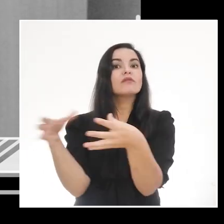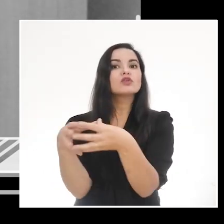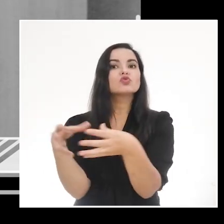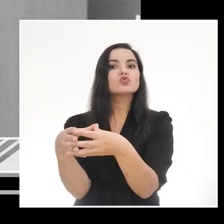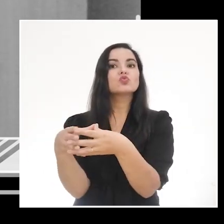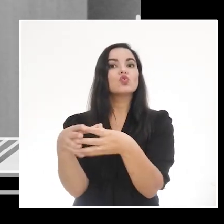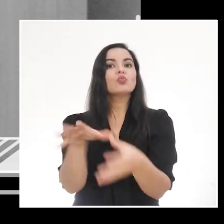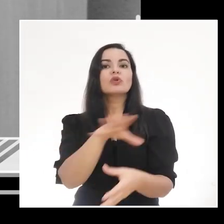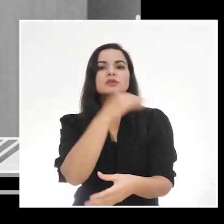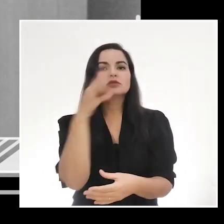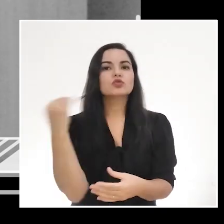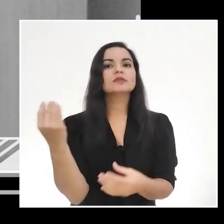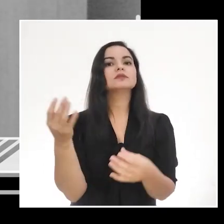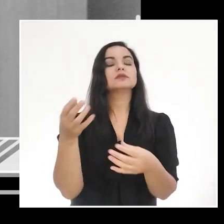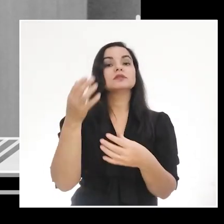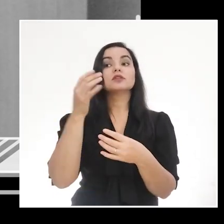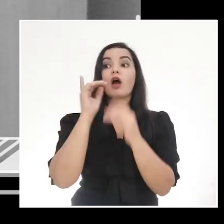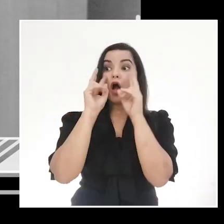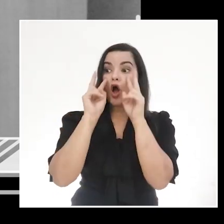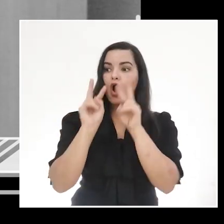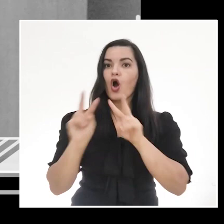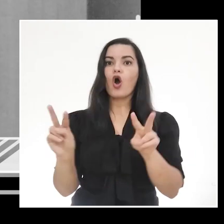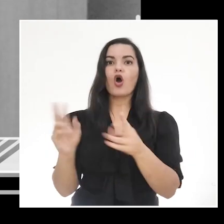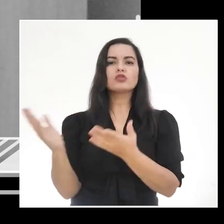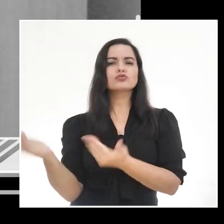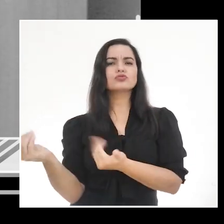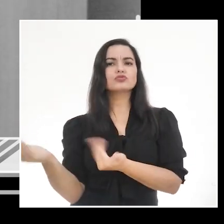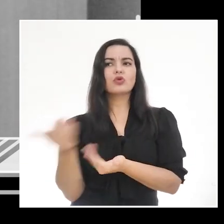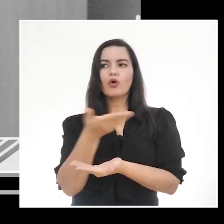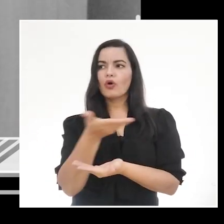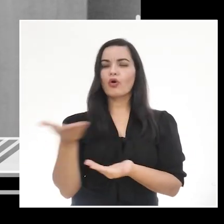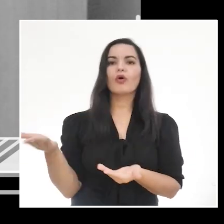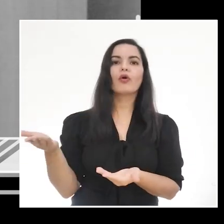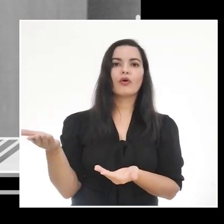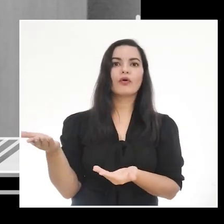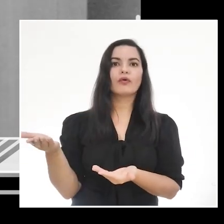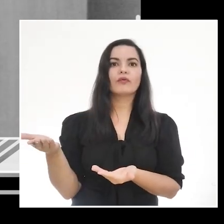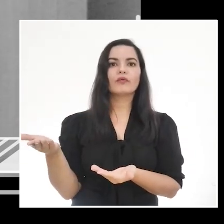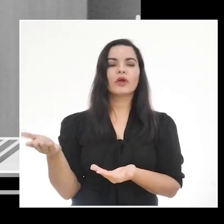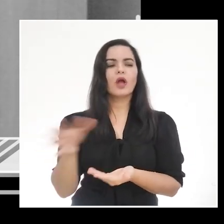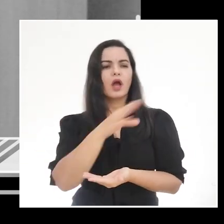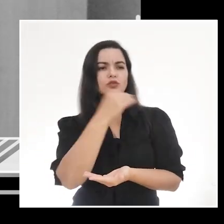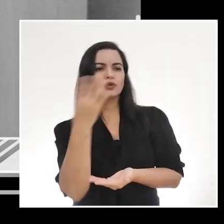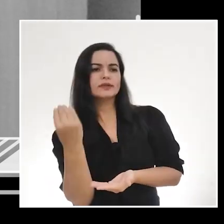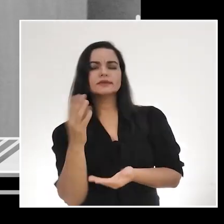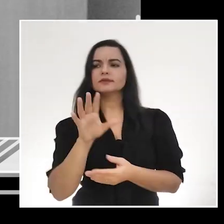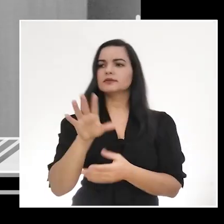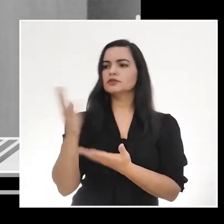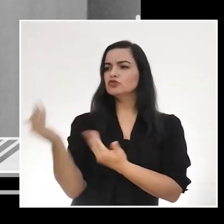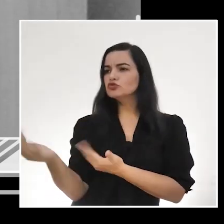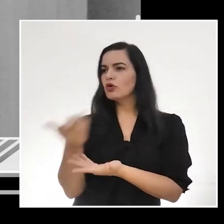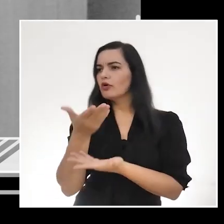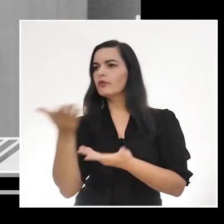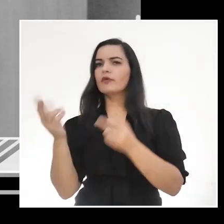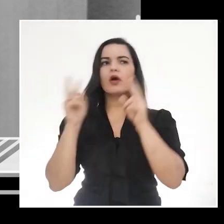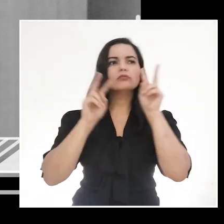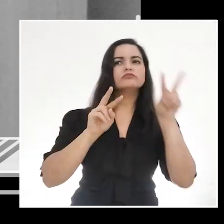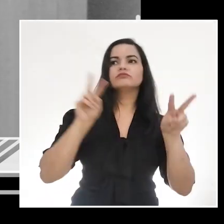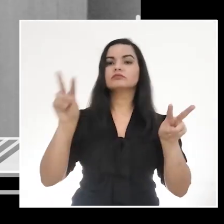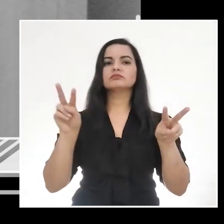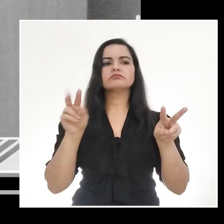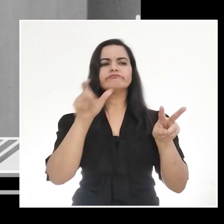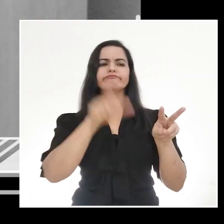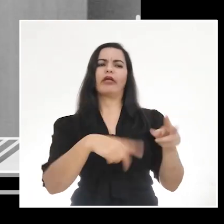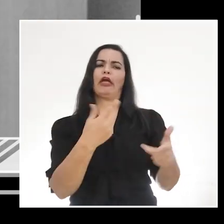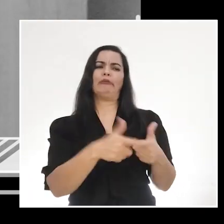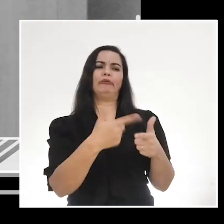dica que eu deixo aí é: acredite na juventude, acredite nos adolescentes. Olhe para essa juventude,